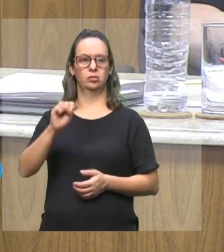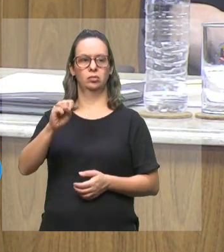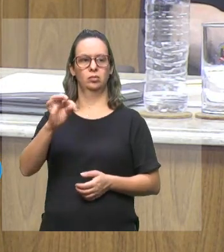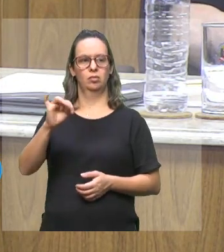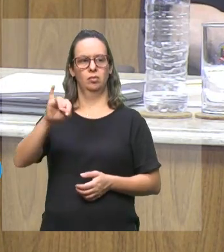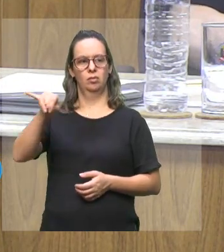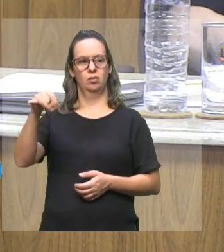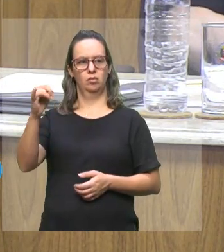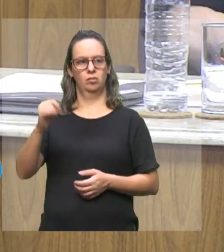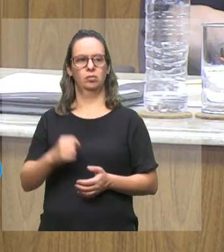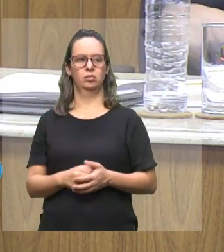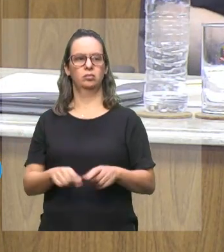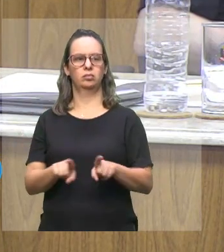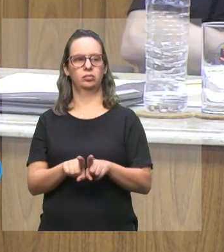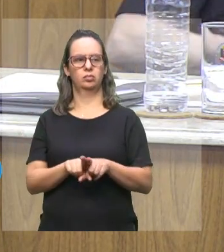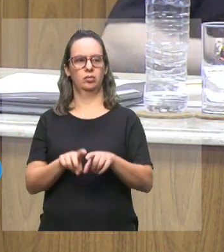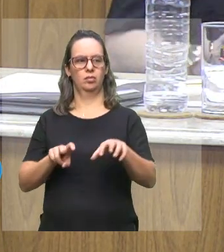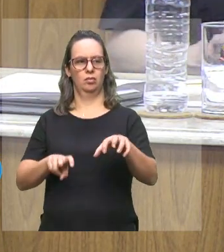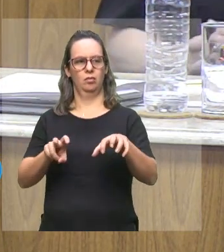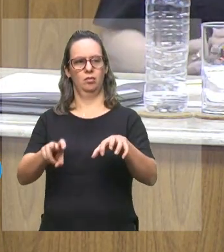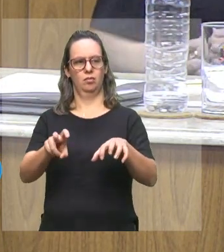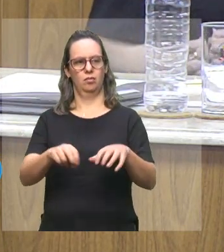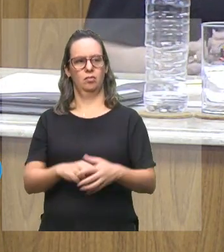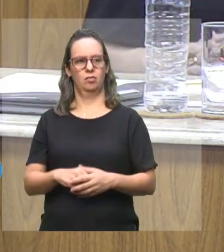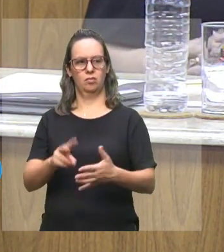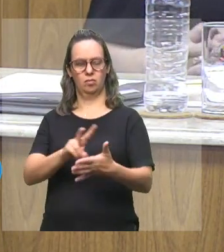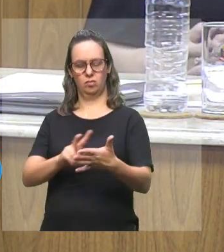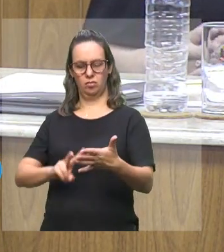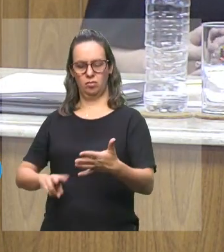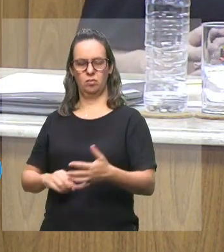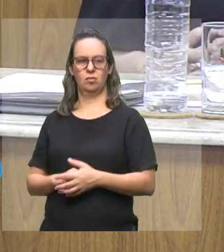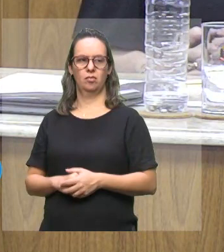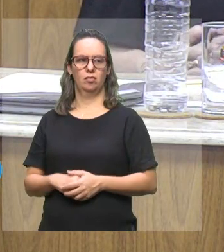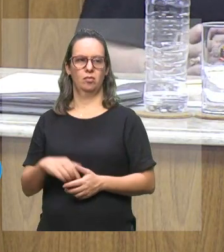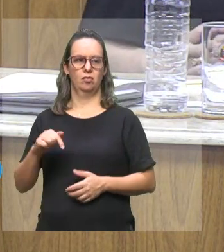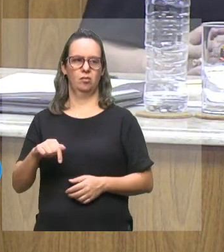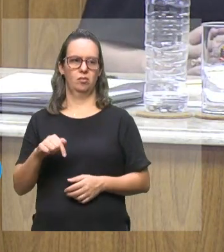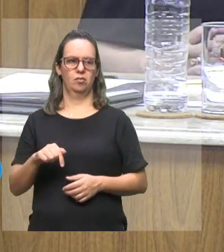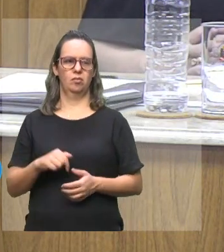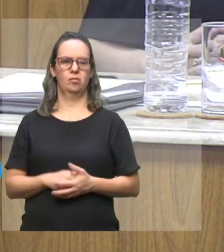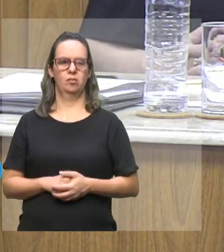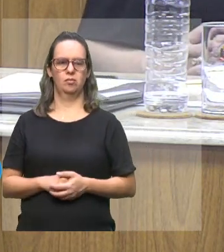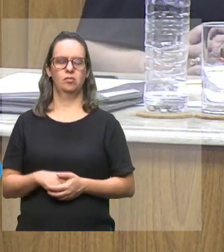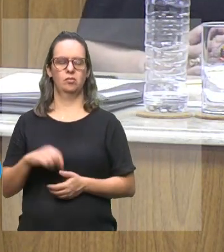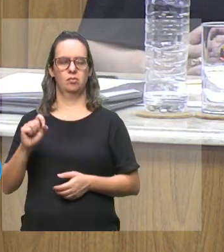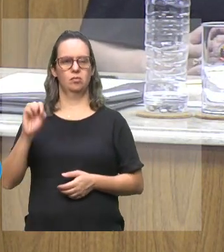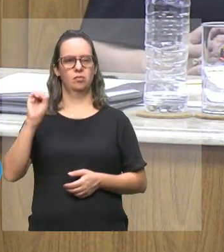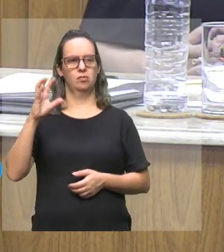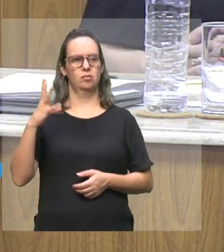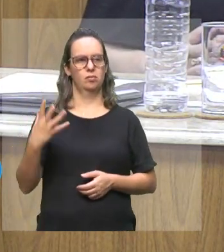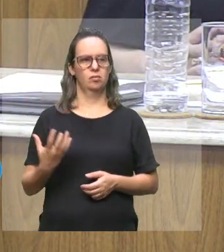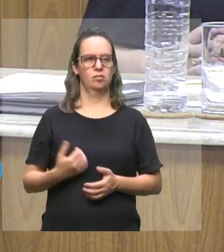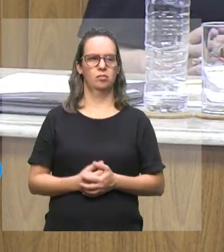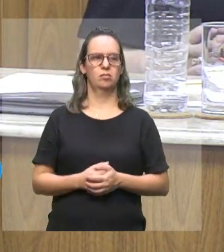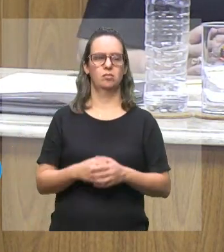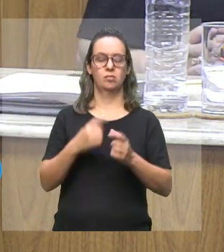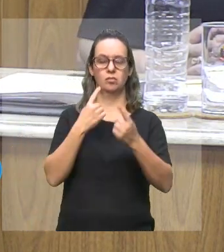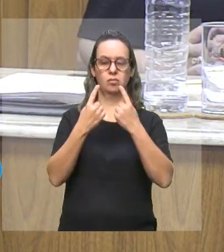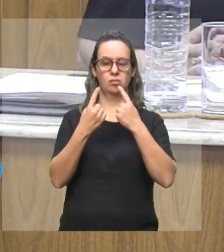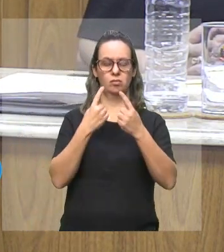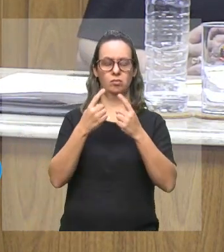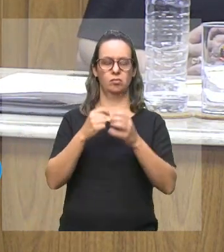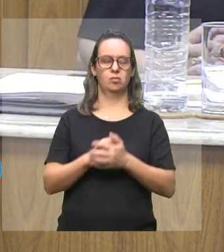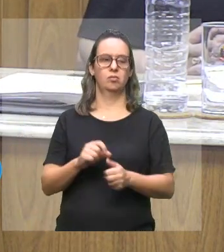mesa diretora analisou criteriosamente essa situação, os debates foram feitos